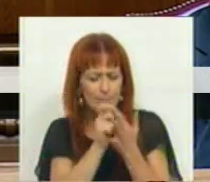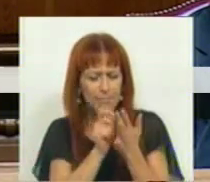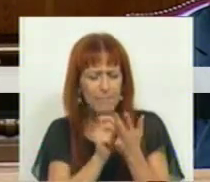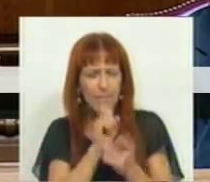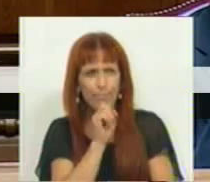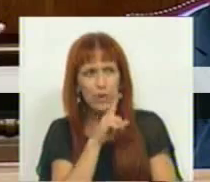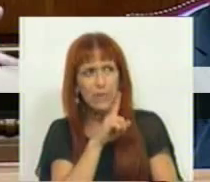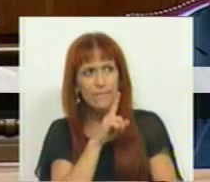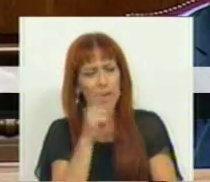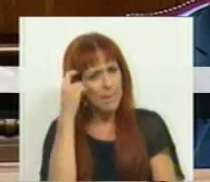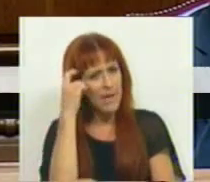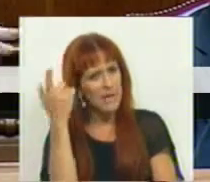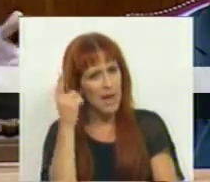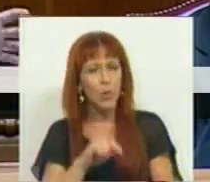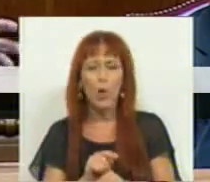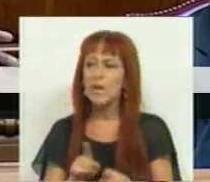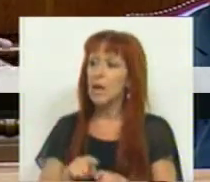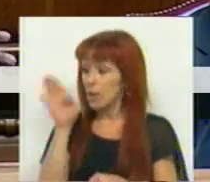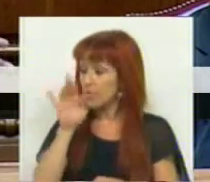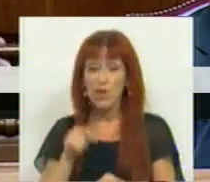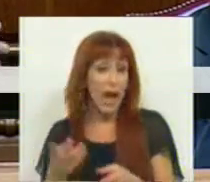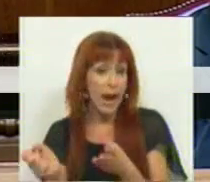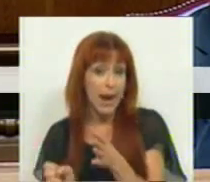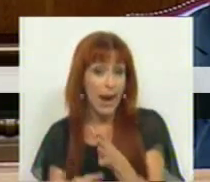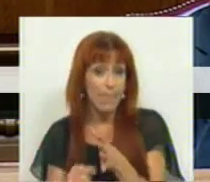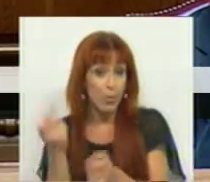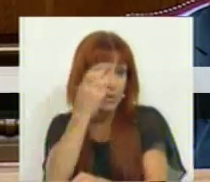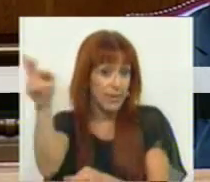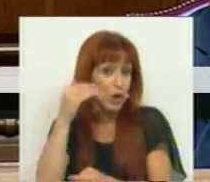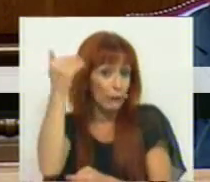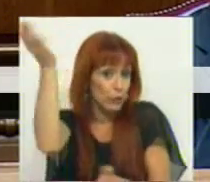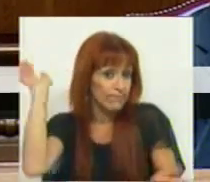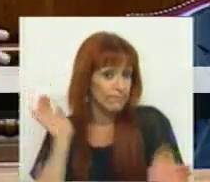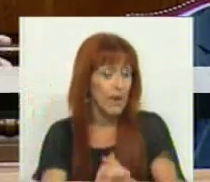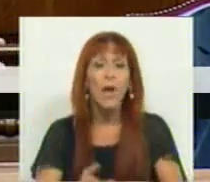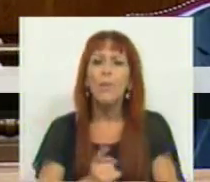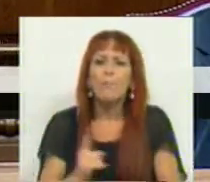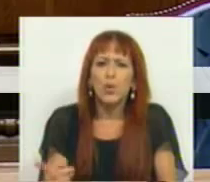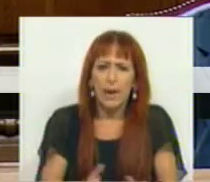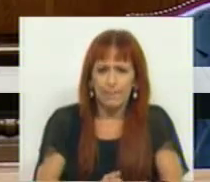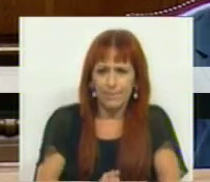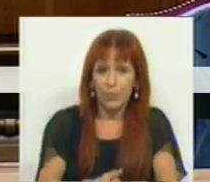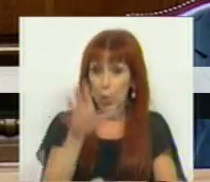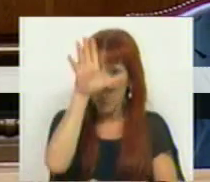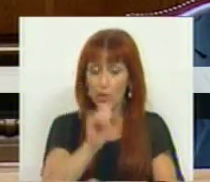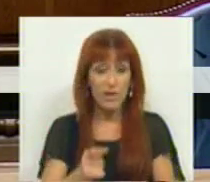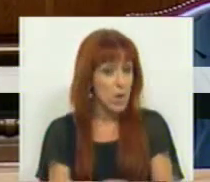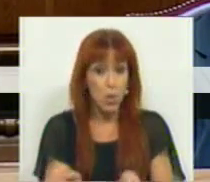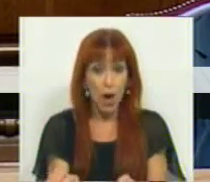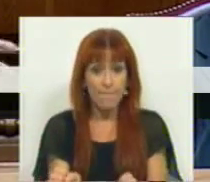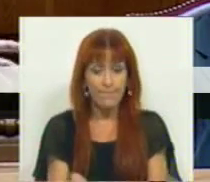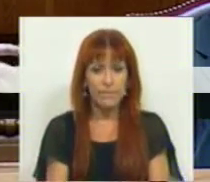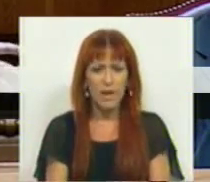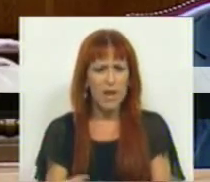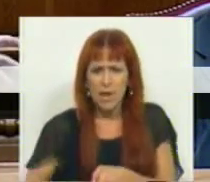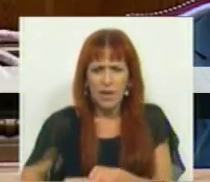que poderia ter pensado para executar essas poupanças permanentes para o futuro. Porque, evidentemente, o Governo não tem